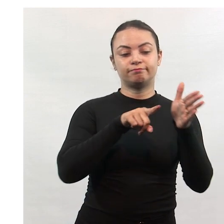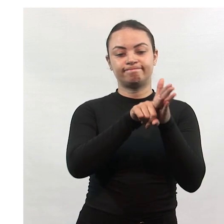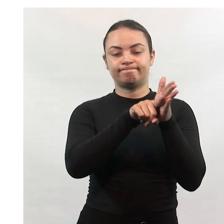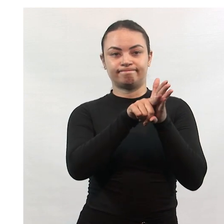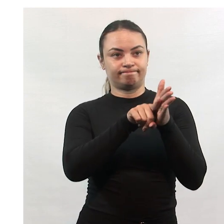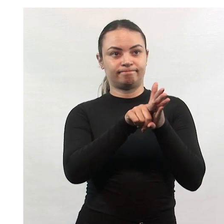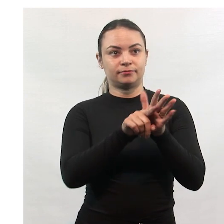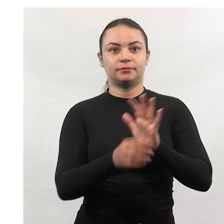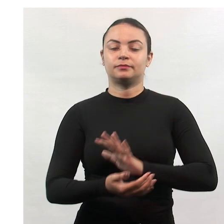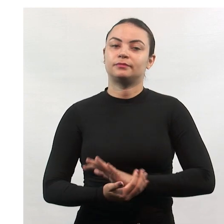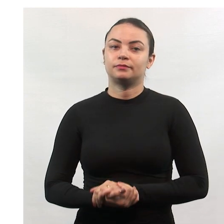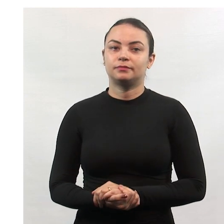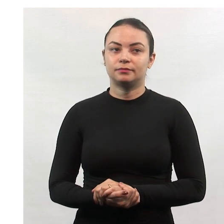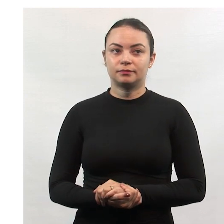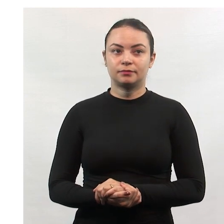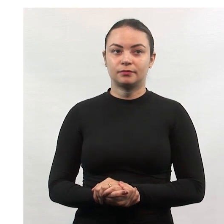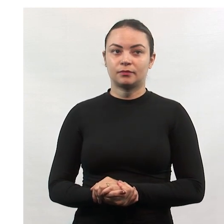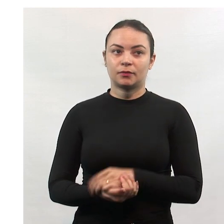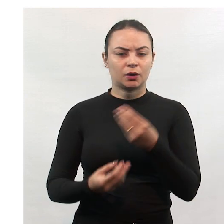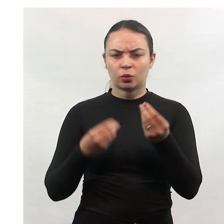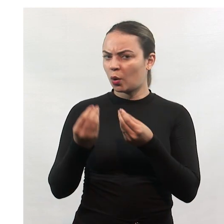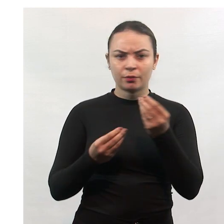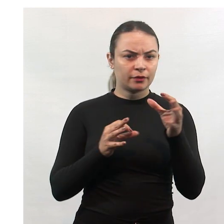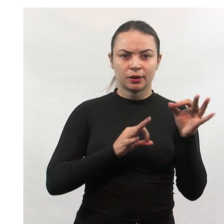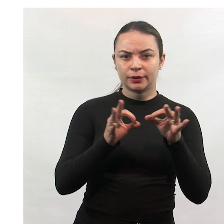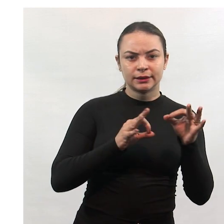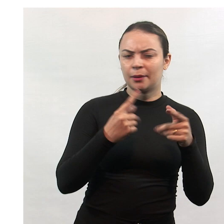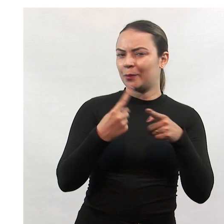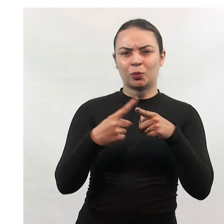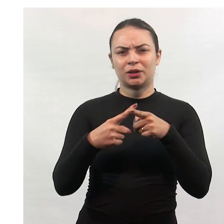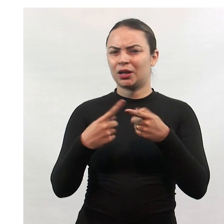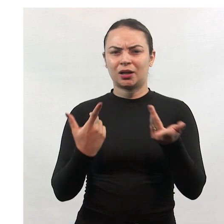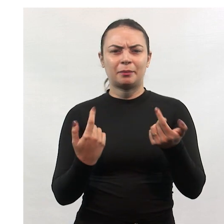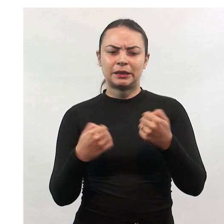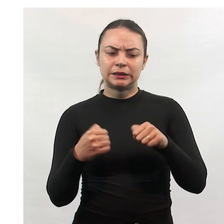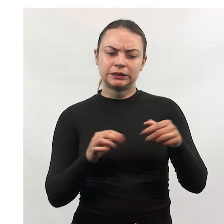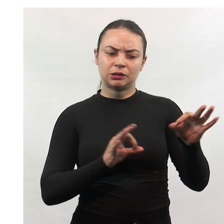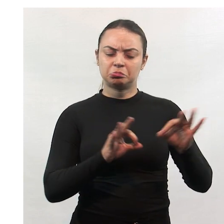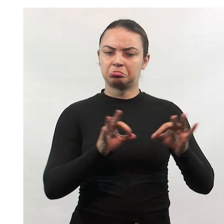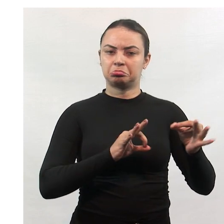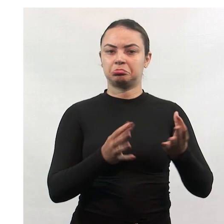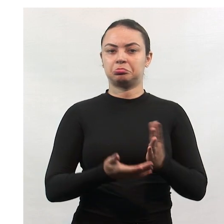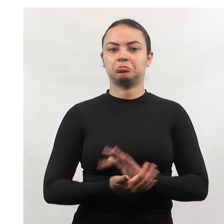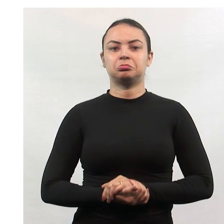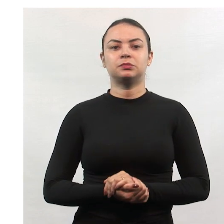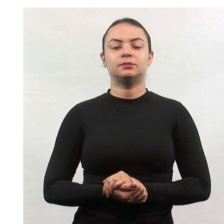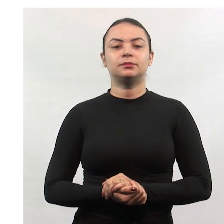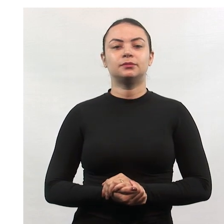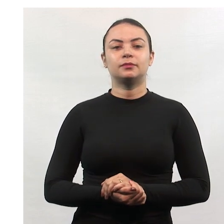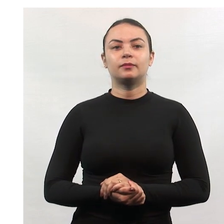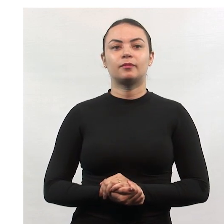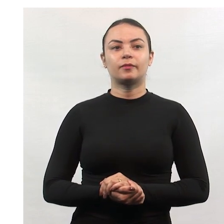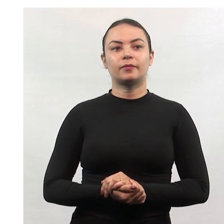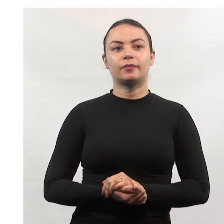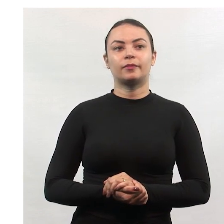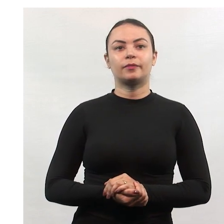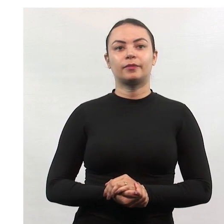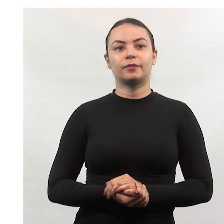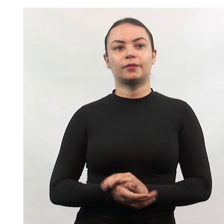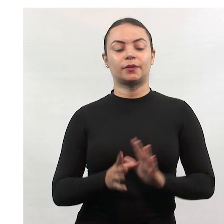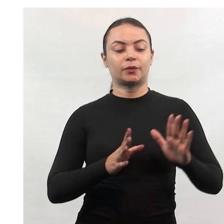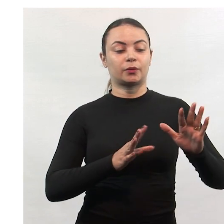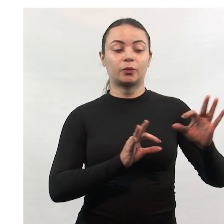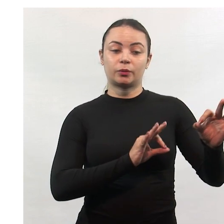esse planejamento de pesquisa e por que a gente faz planejamento. Então, o planejamento ele é a